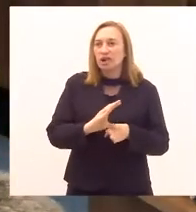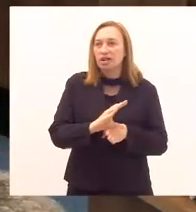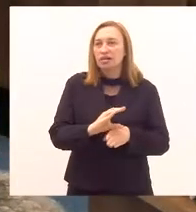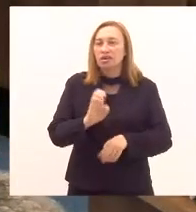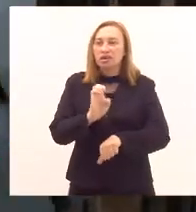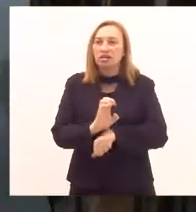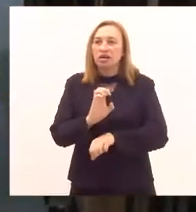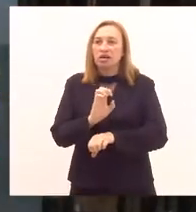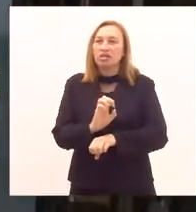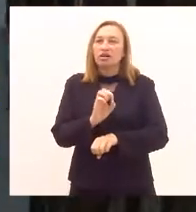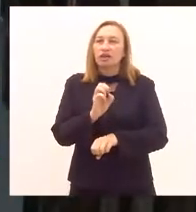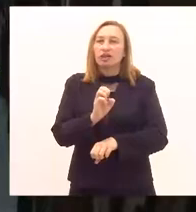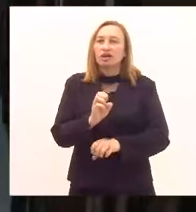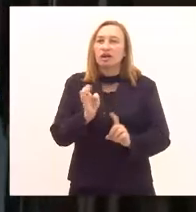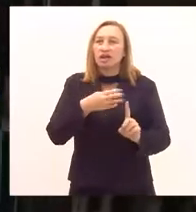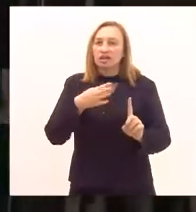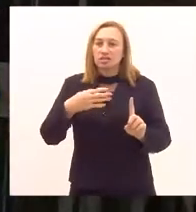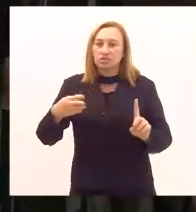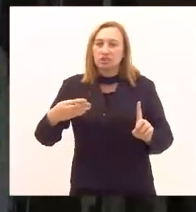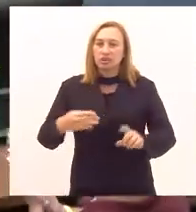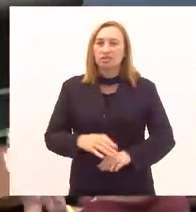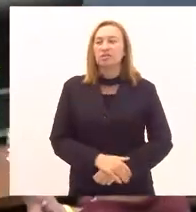LGBT,